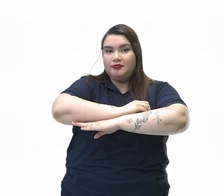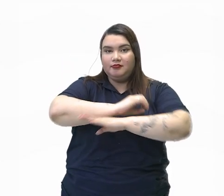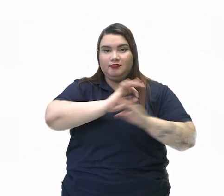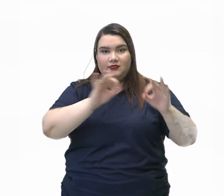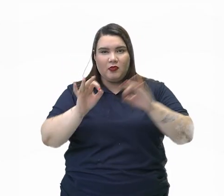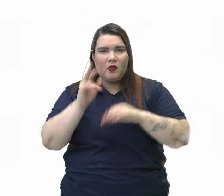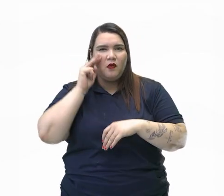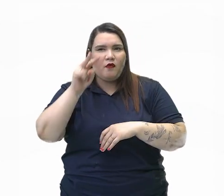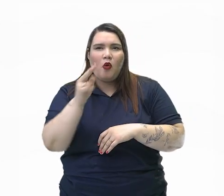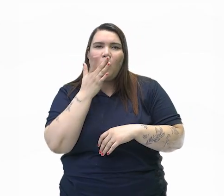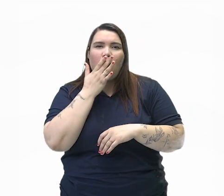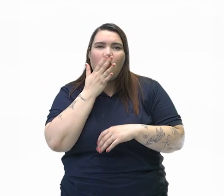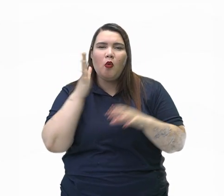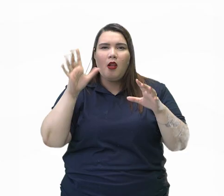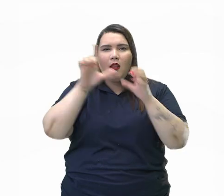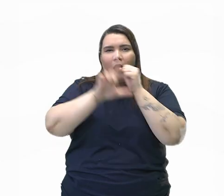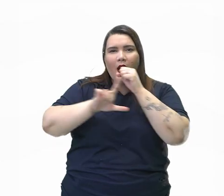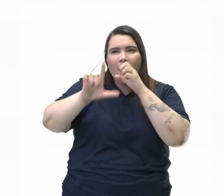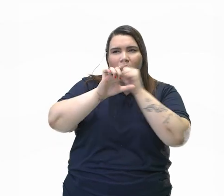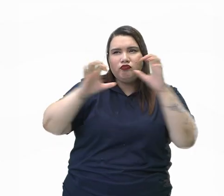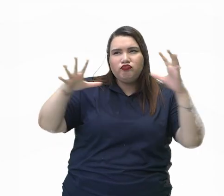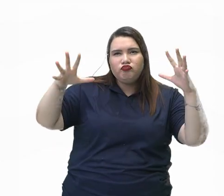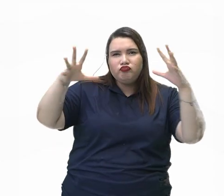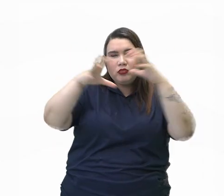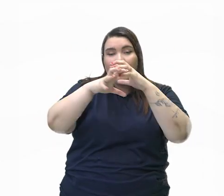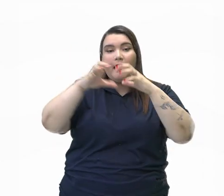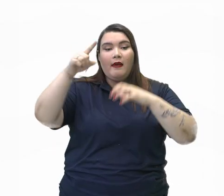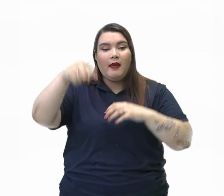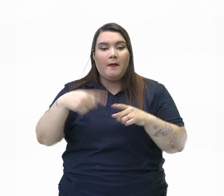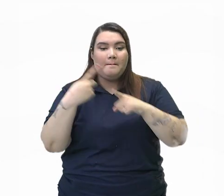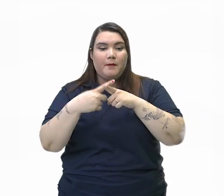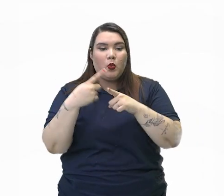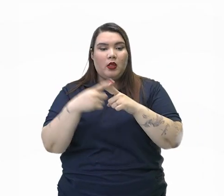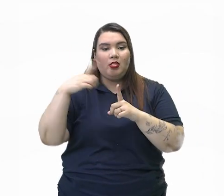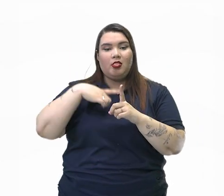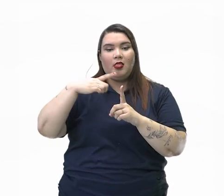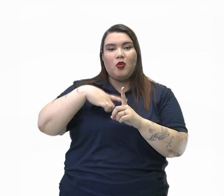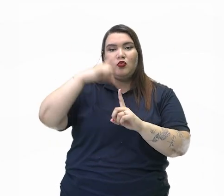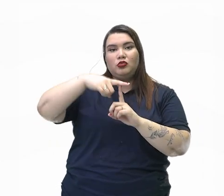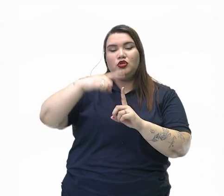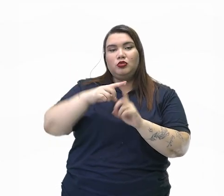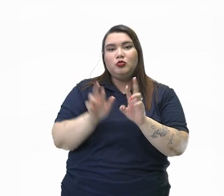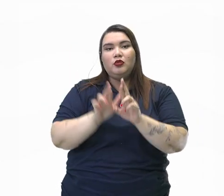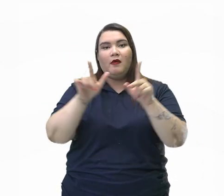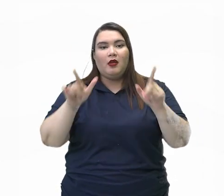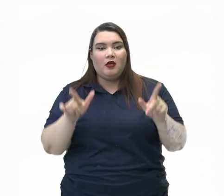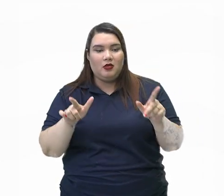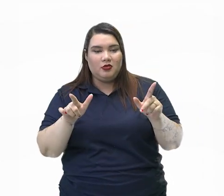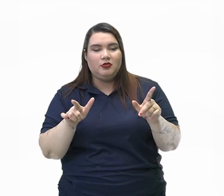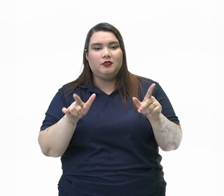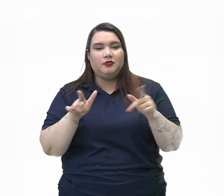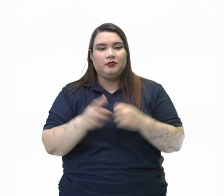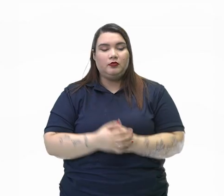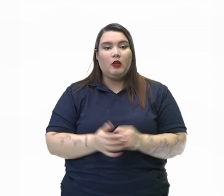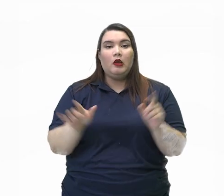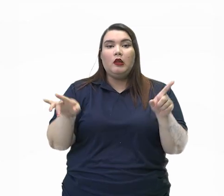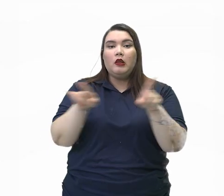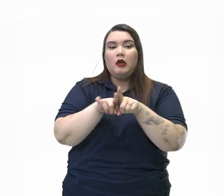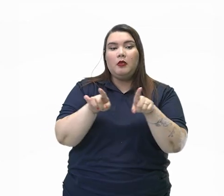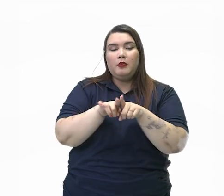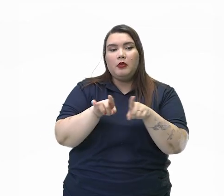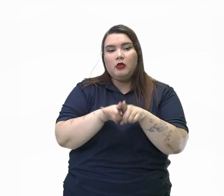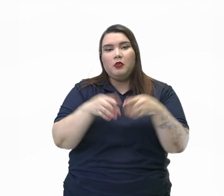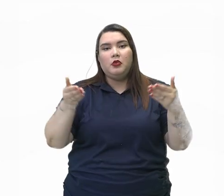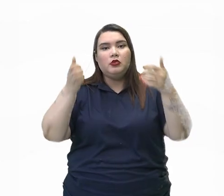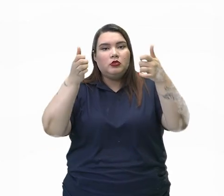alaranjada, aliás, do pôr do sol, já que o caminho que a luz percorre pela atmosfera é maior.